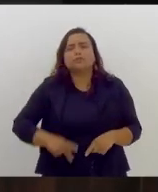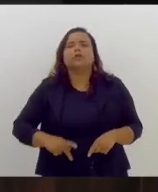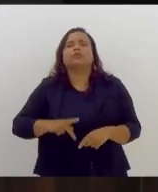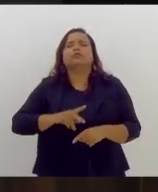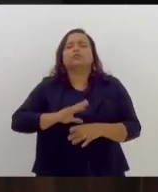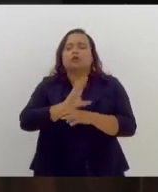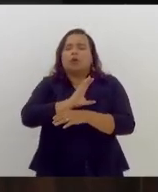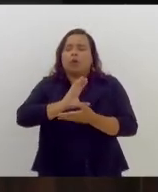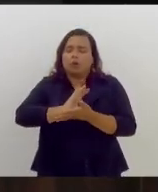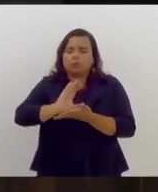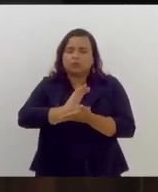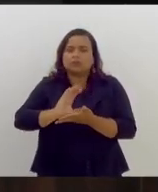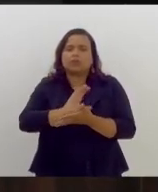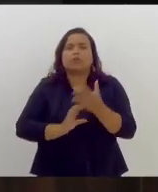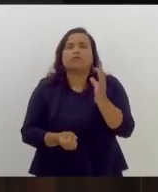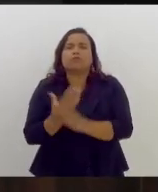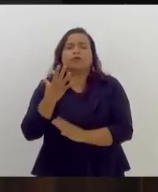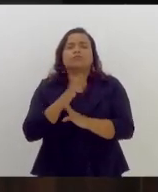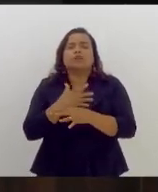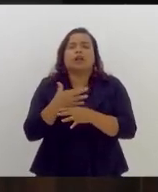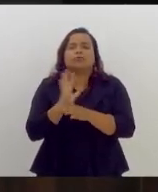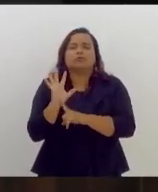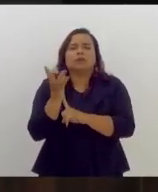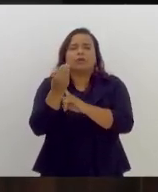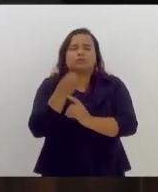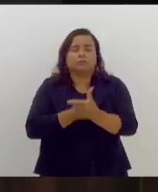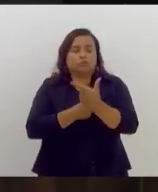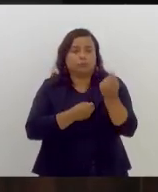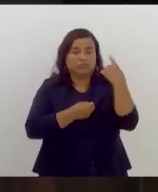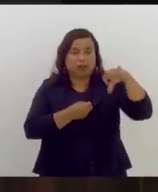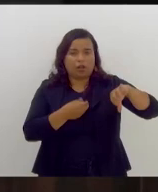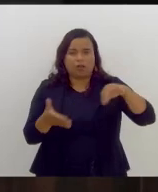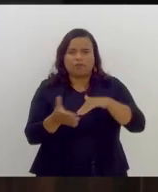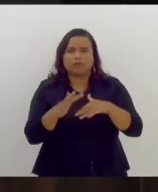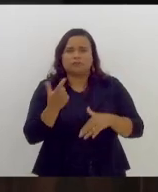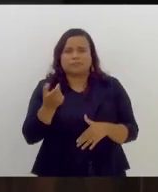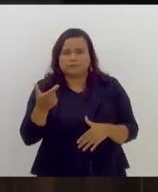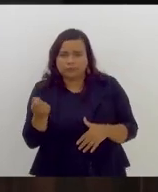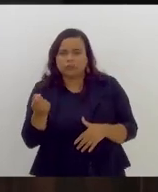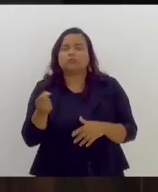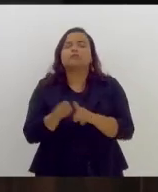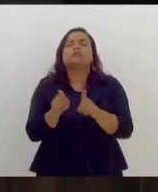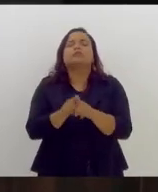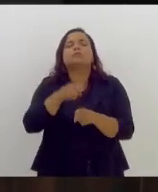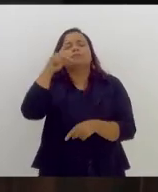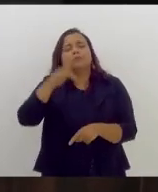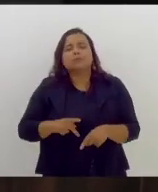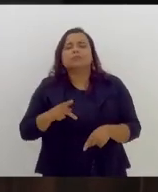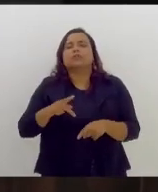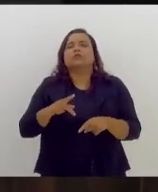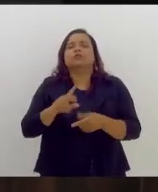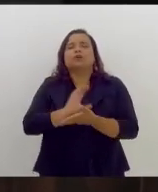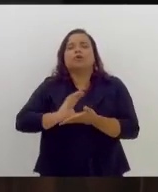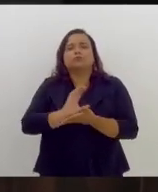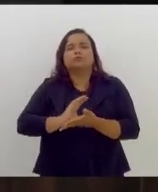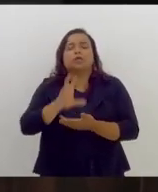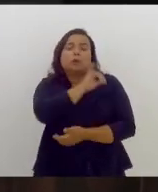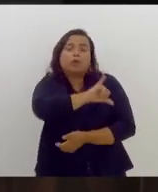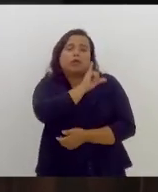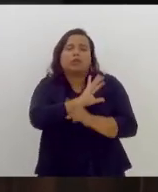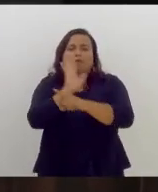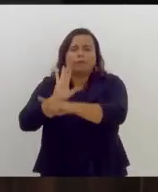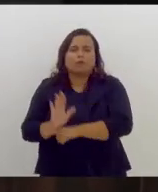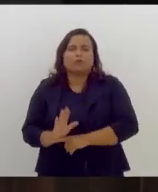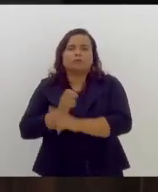Artes, entre 2019 a 2020, presidente do Conselho da Rio Filmes, entre